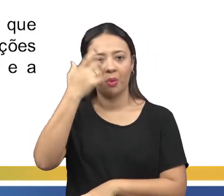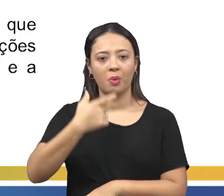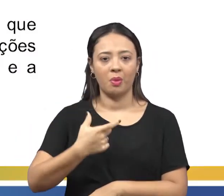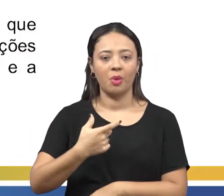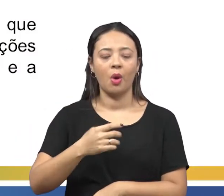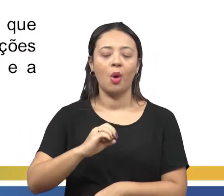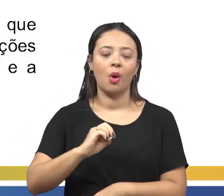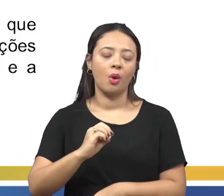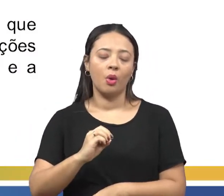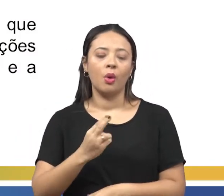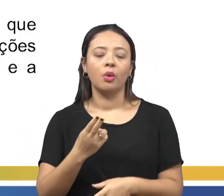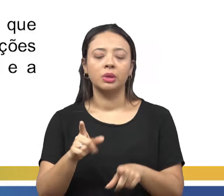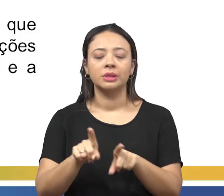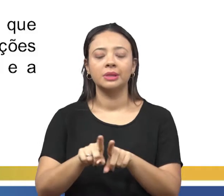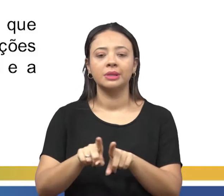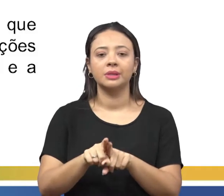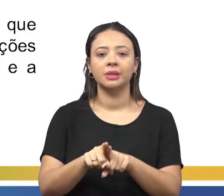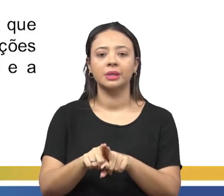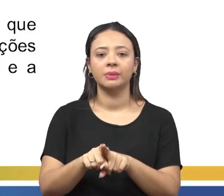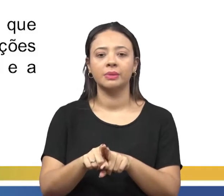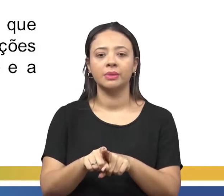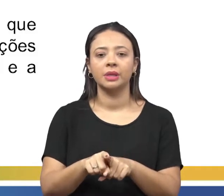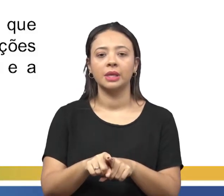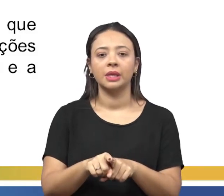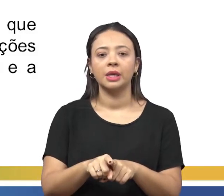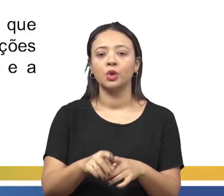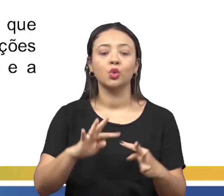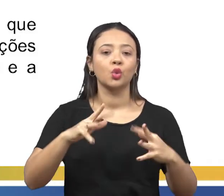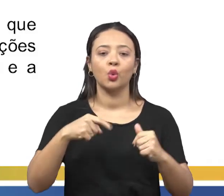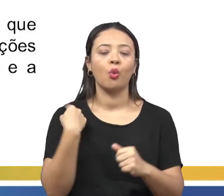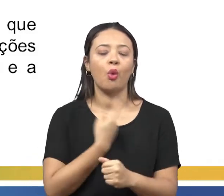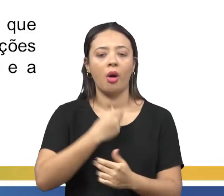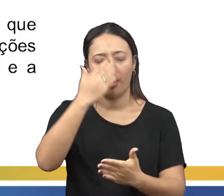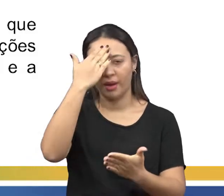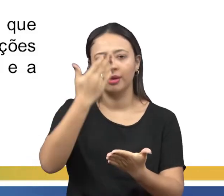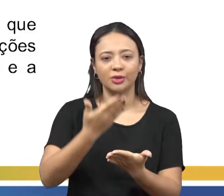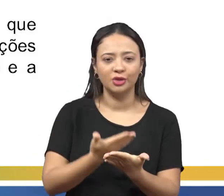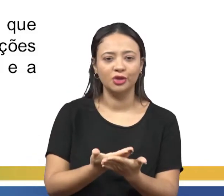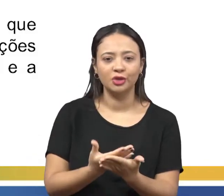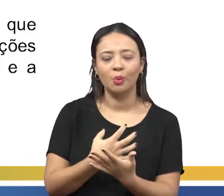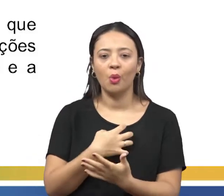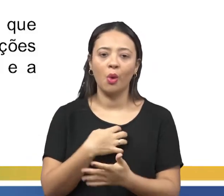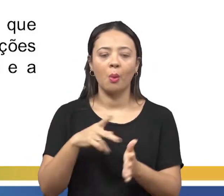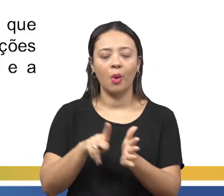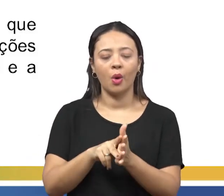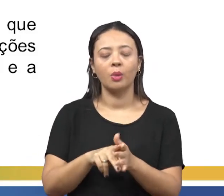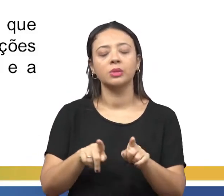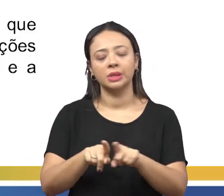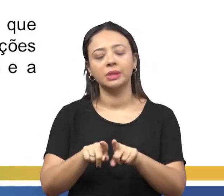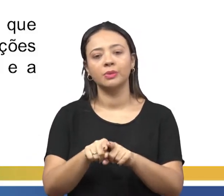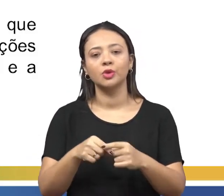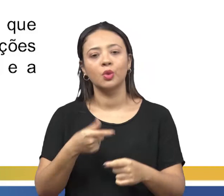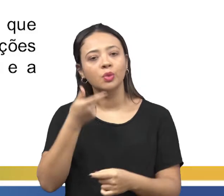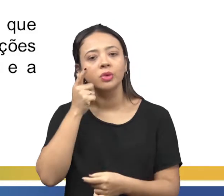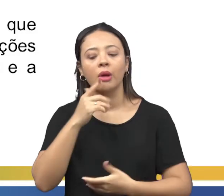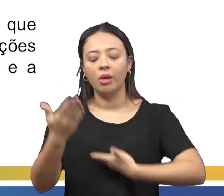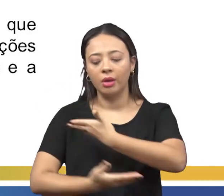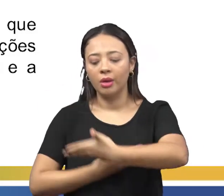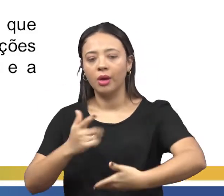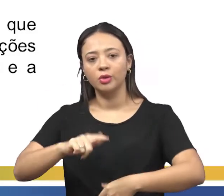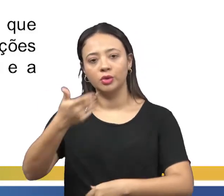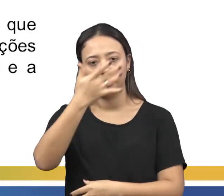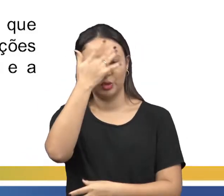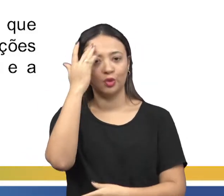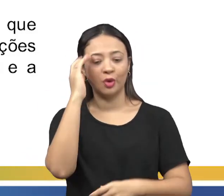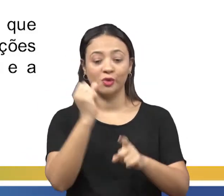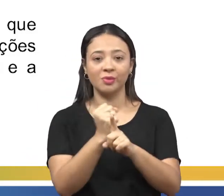sistema simbólico complexo que envolve crença, valores, hábitos, práticas sociais de um grupo específico, né?